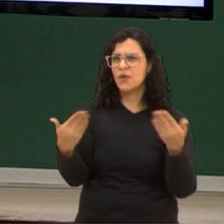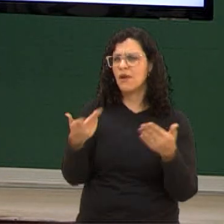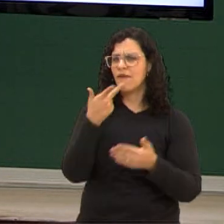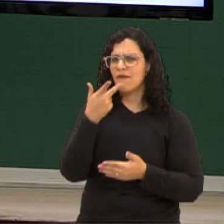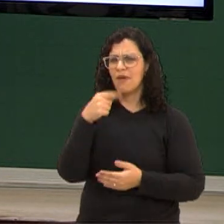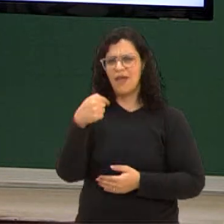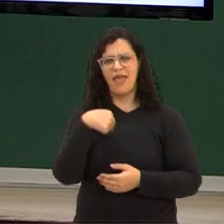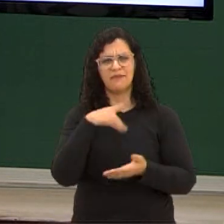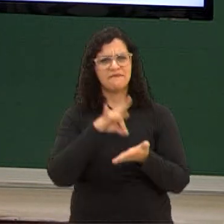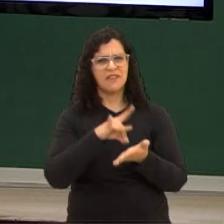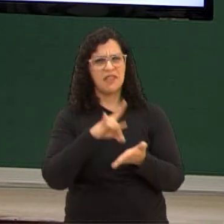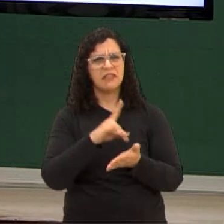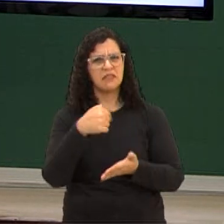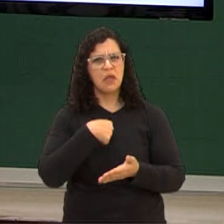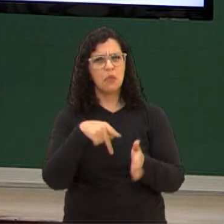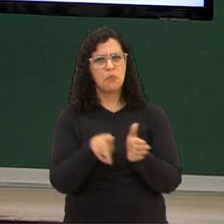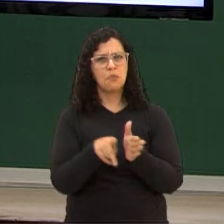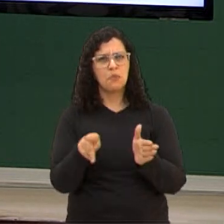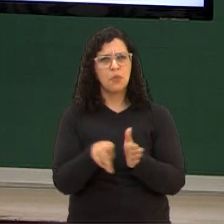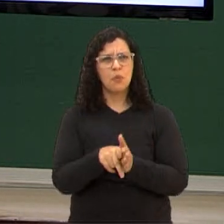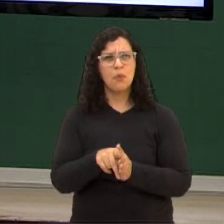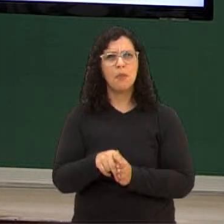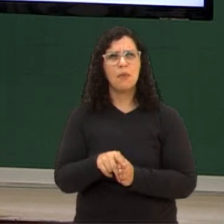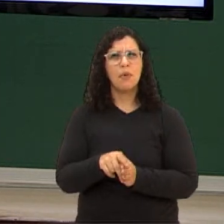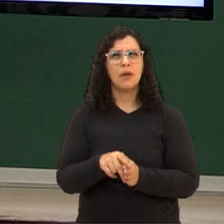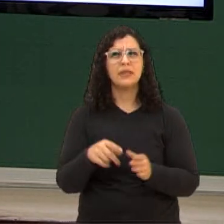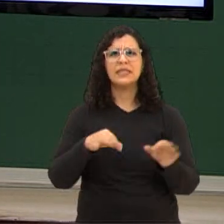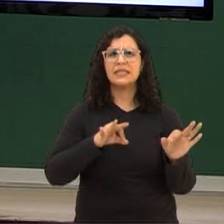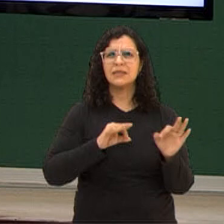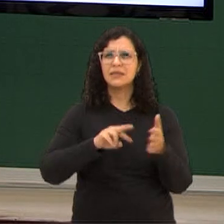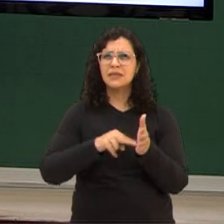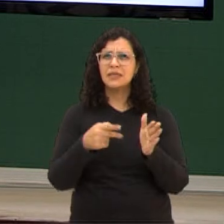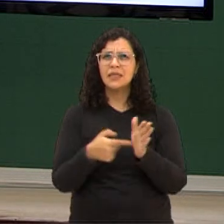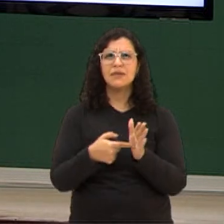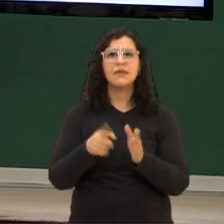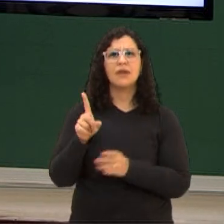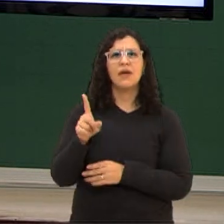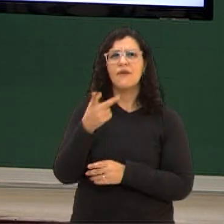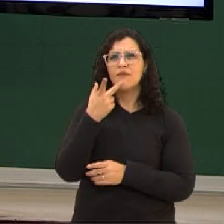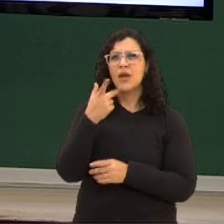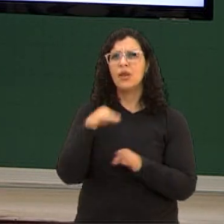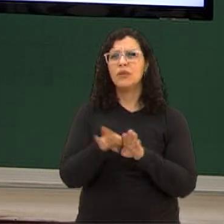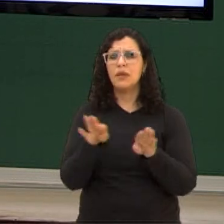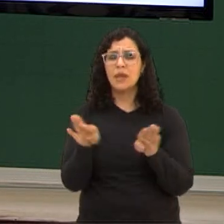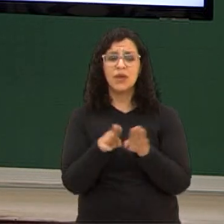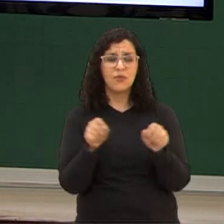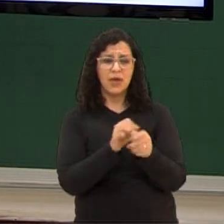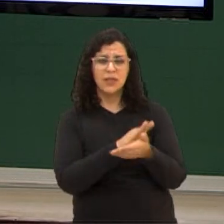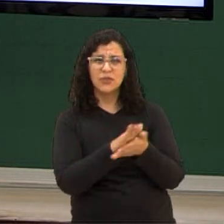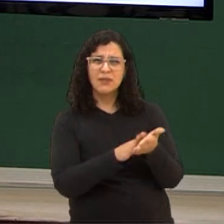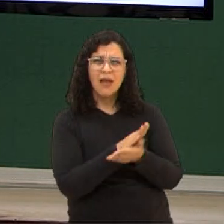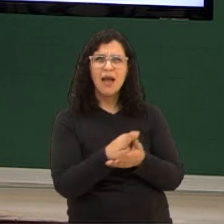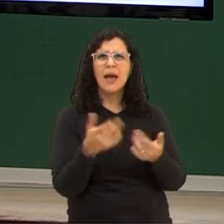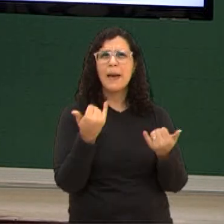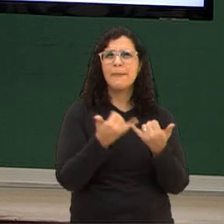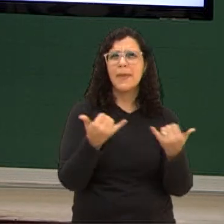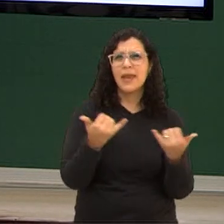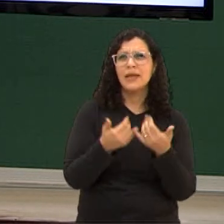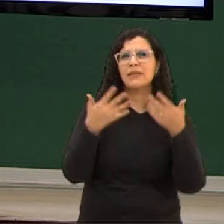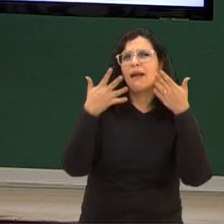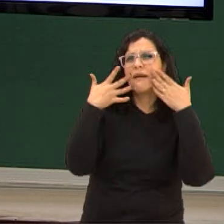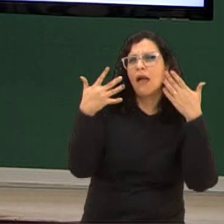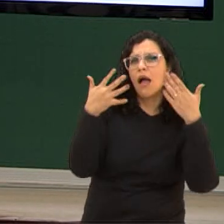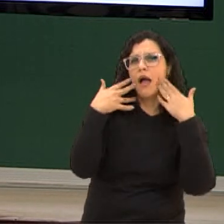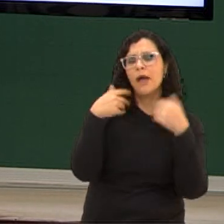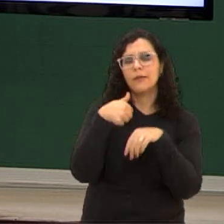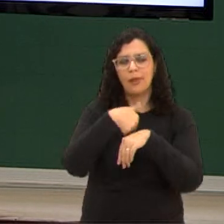fala, por fim, eu sou um vago organizado. O que é um vago? Alguém que não faz muita coisa, né? Vida de gato, que